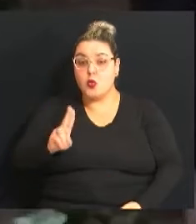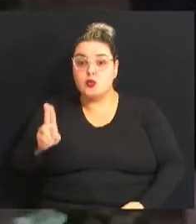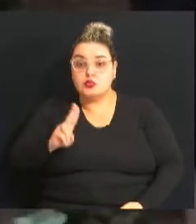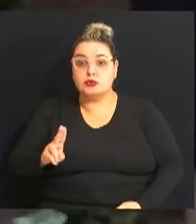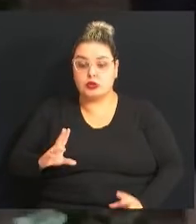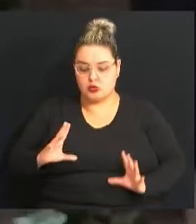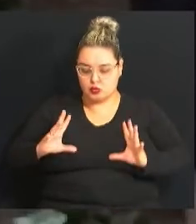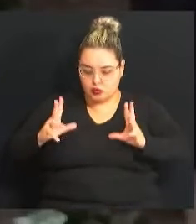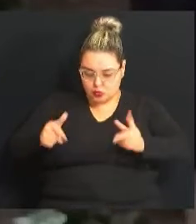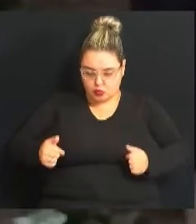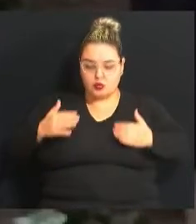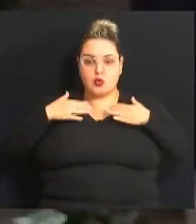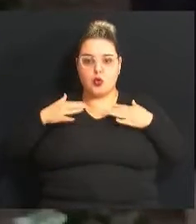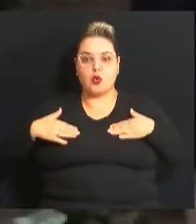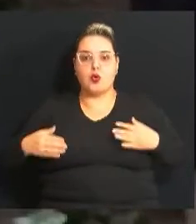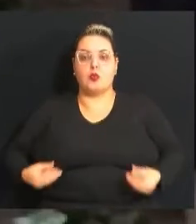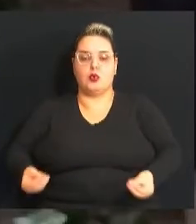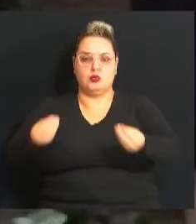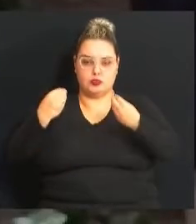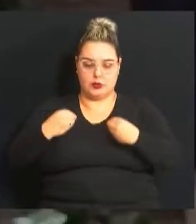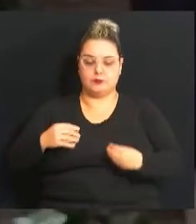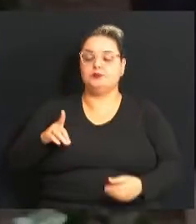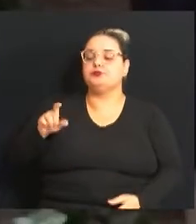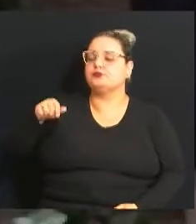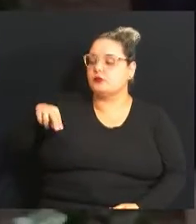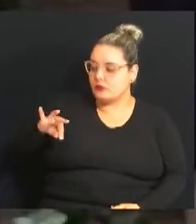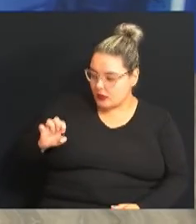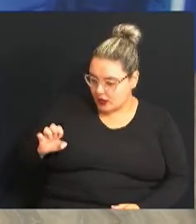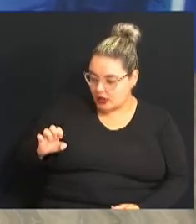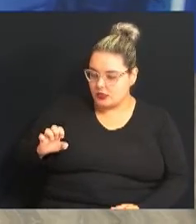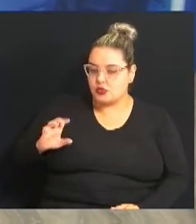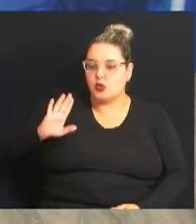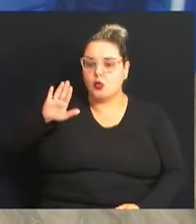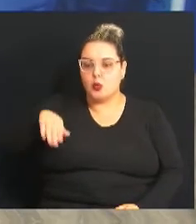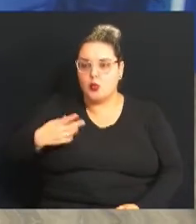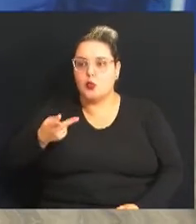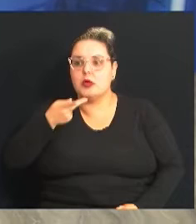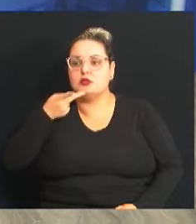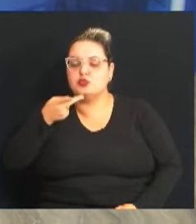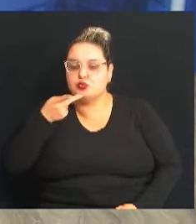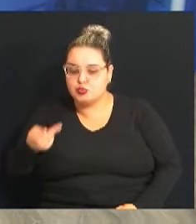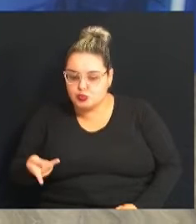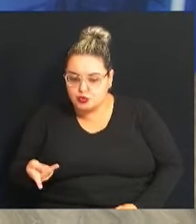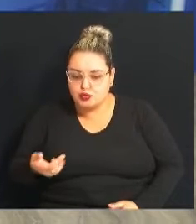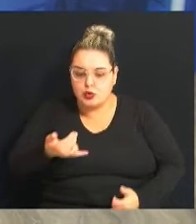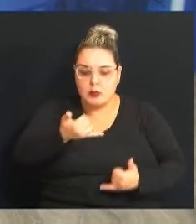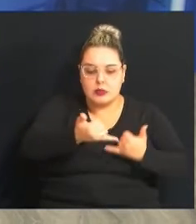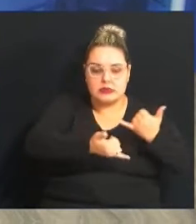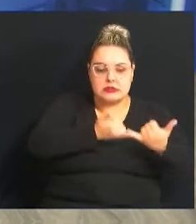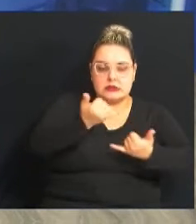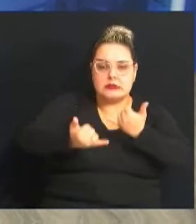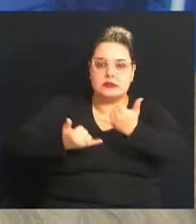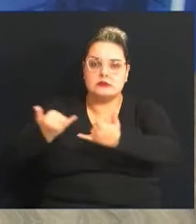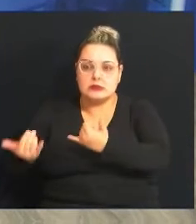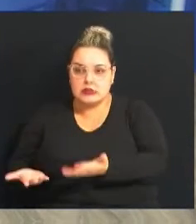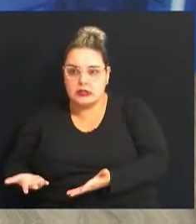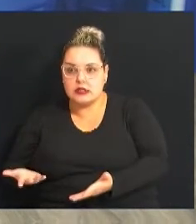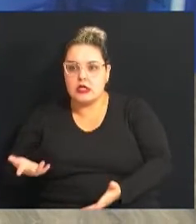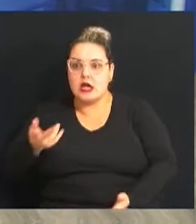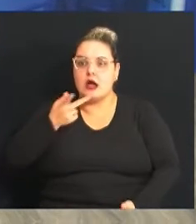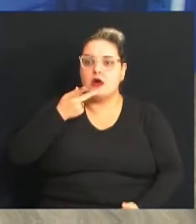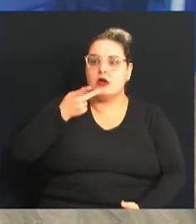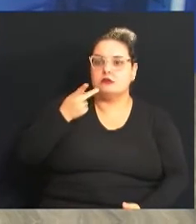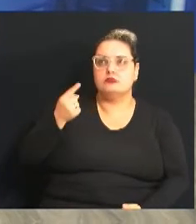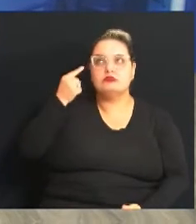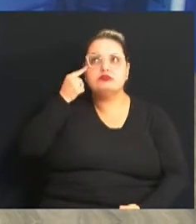dá. Ô Dante, quando você diz, né, sobre essas brincadeiras, quando a gente está falando sobre esse ideal,